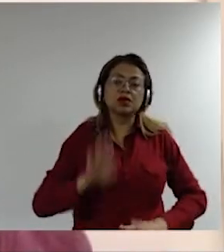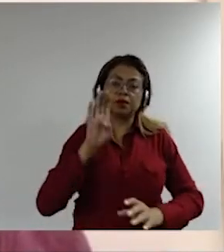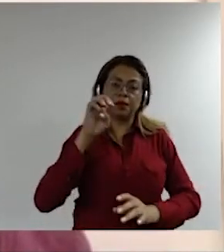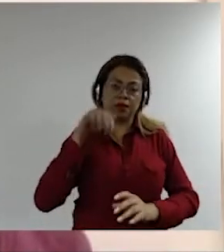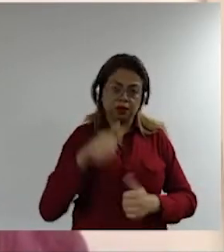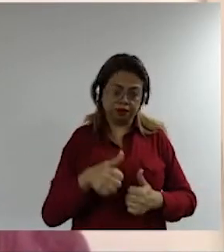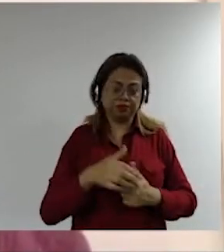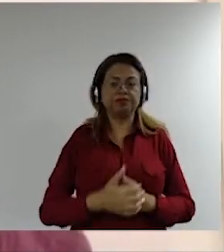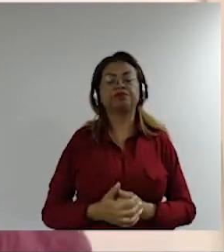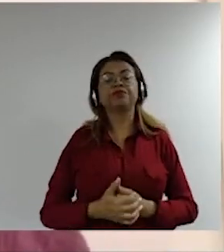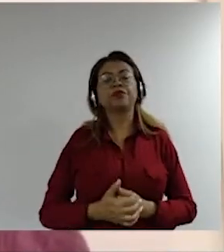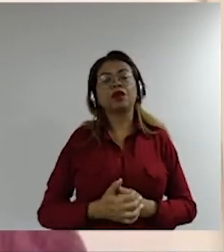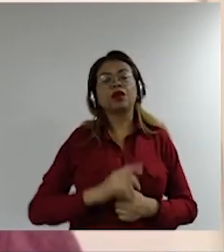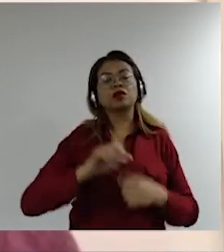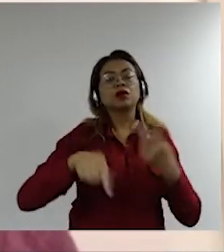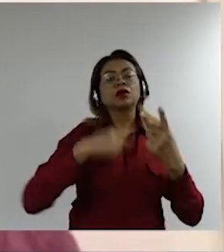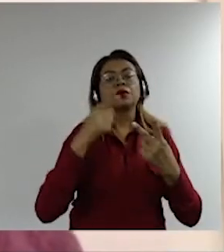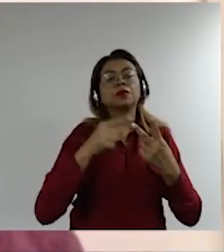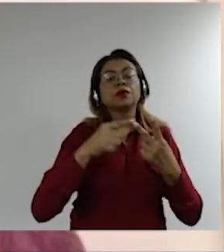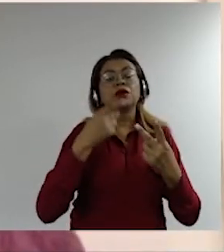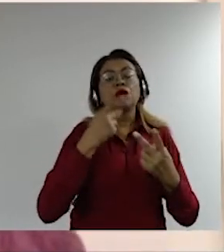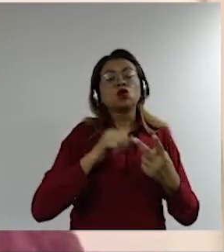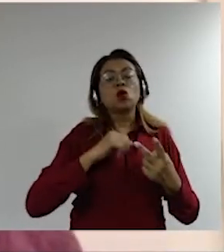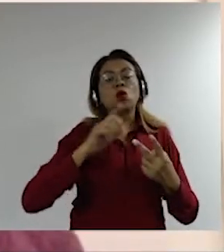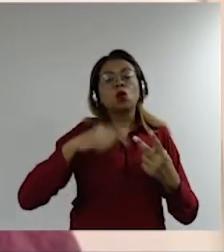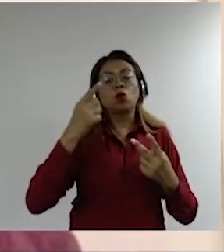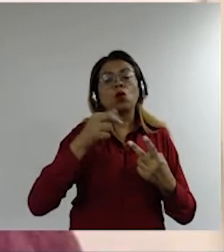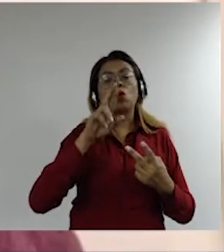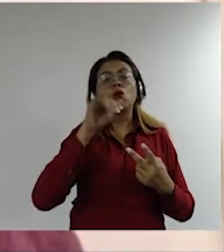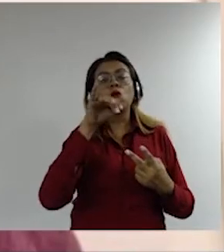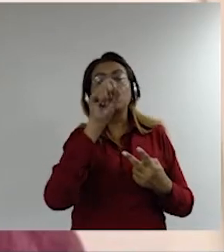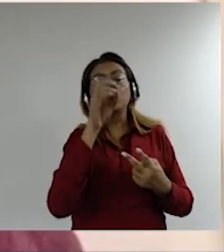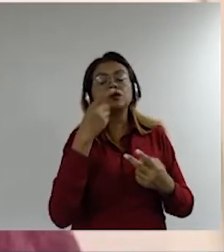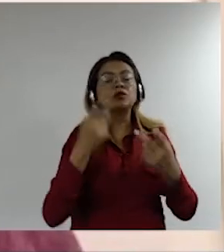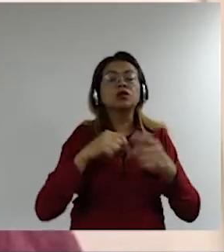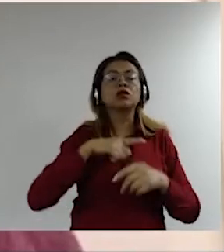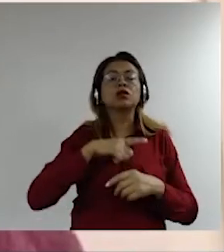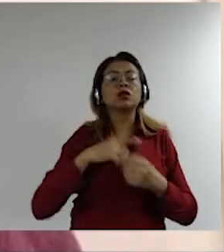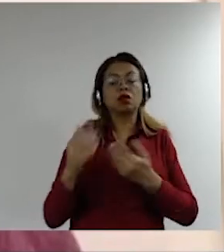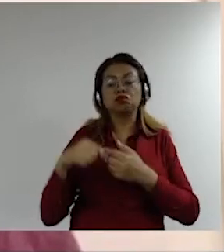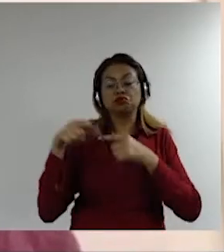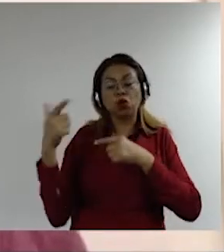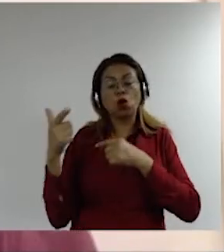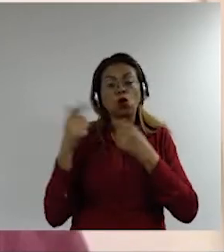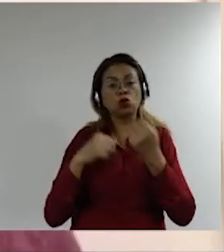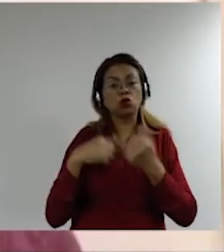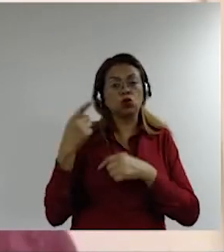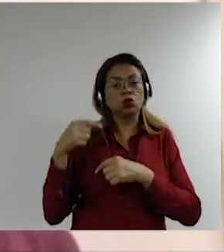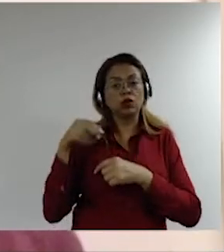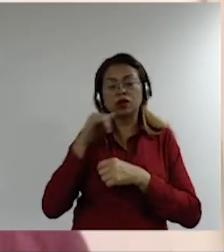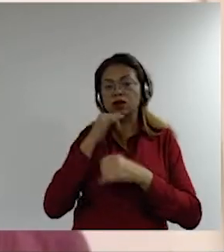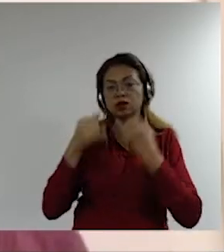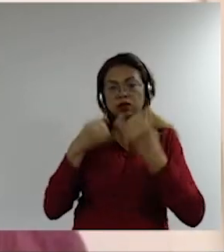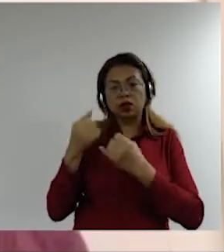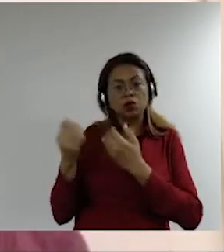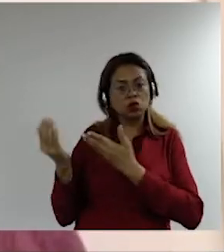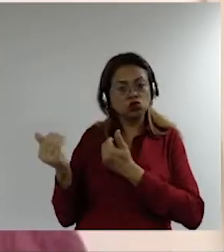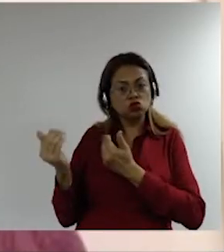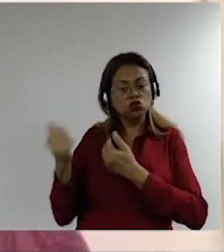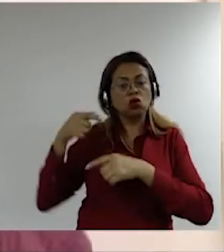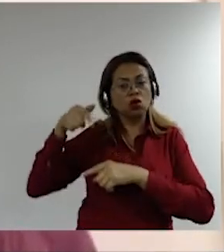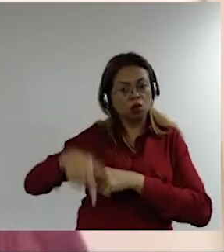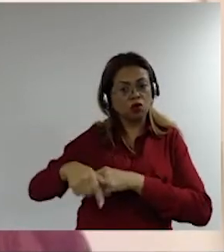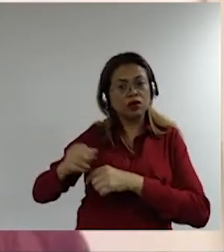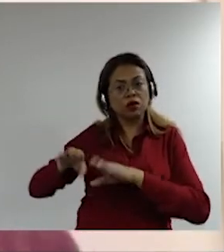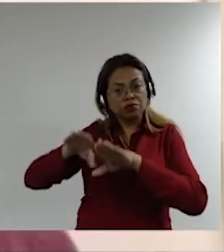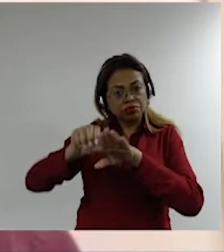No outro extremo, né, em situação de alto risco, para o longo prazo, temos os jovens se formando. No curto prazo, o mercado de trabalho está